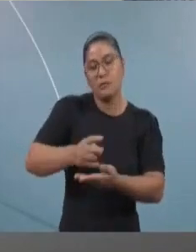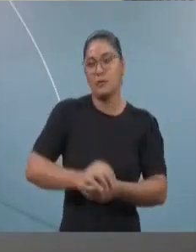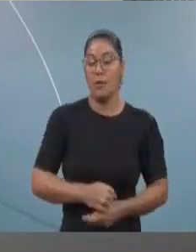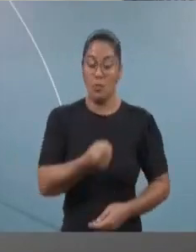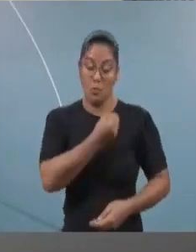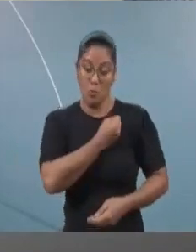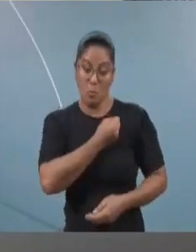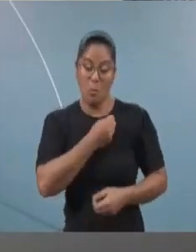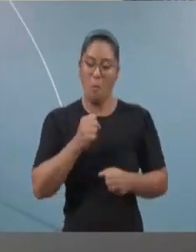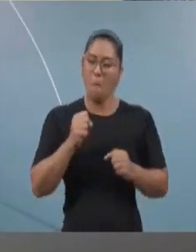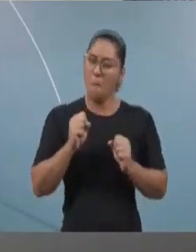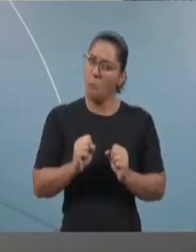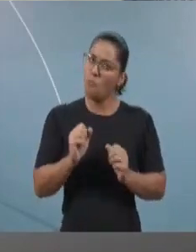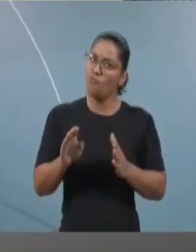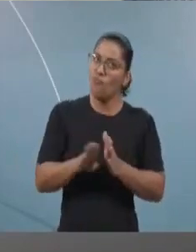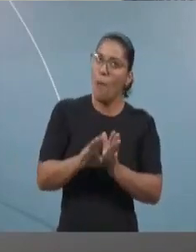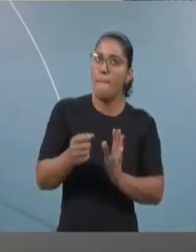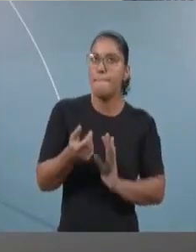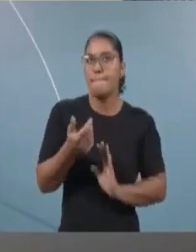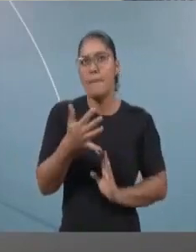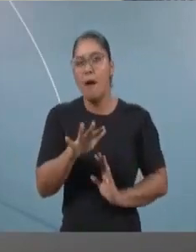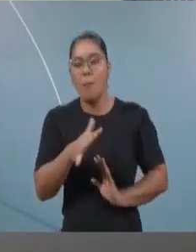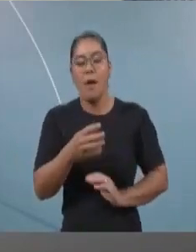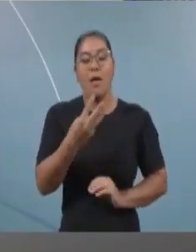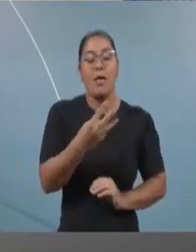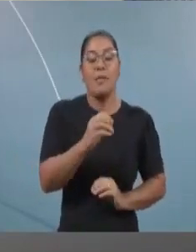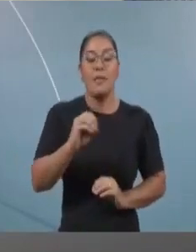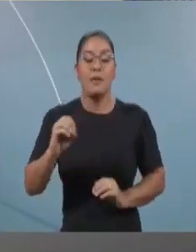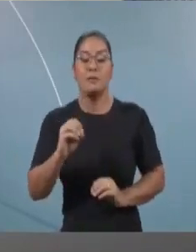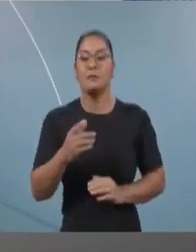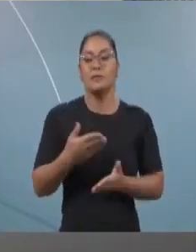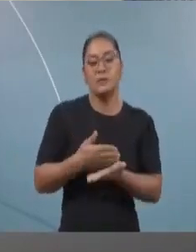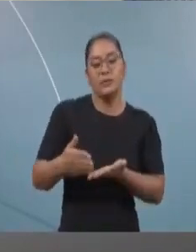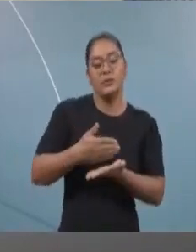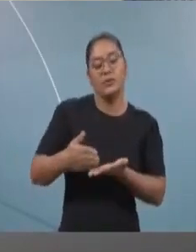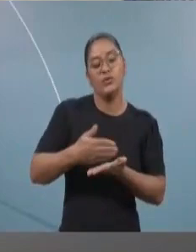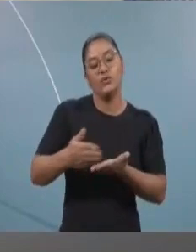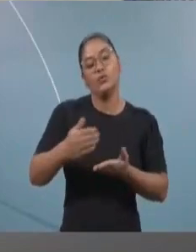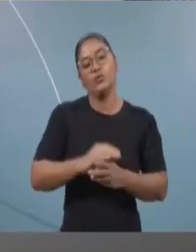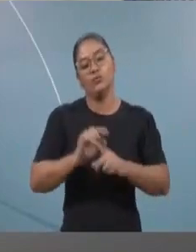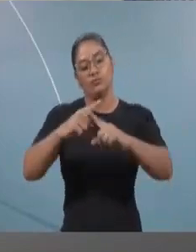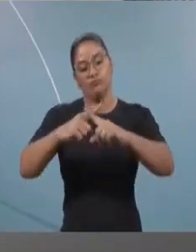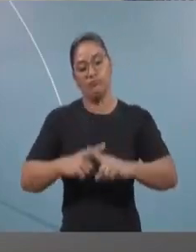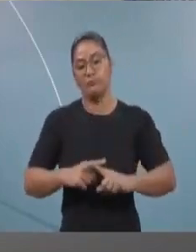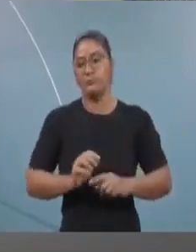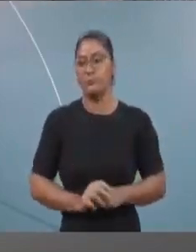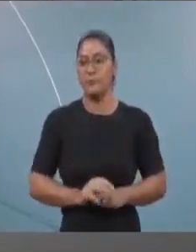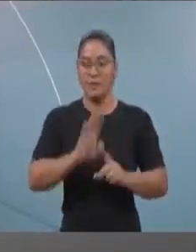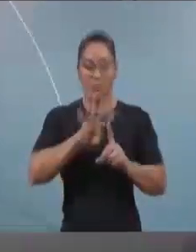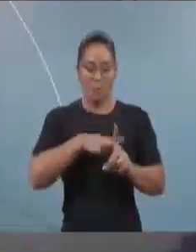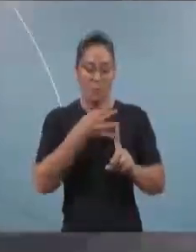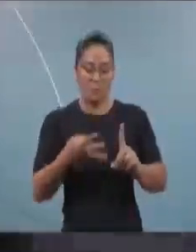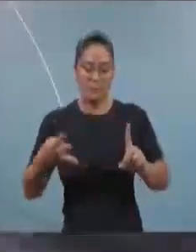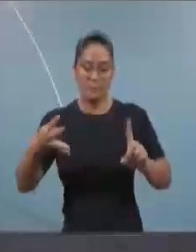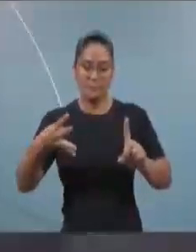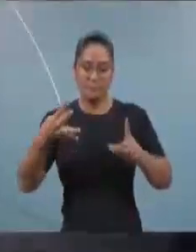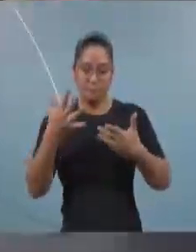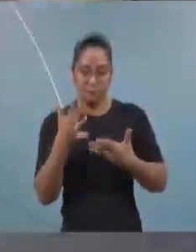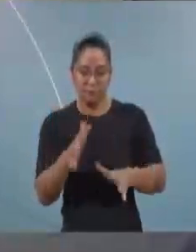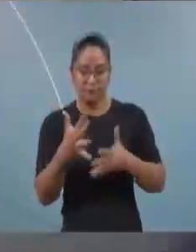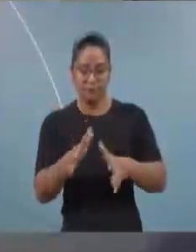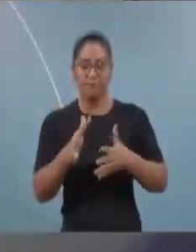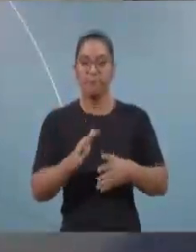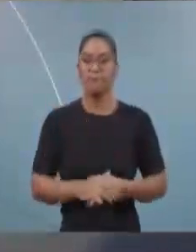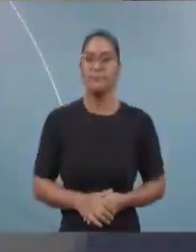chegar perto de 300 até o início do torneio Então essa homenagem de aplausos